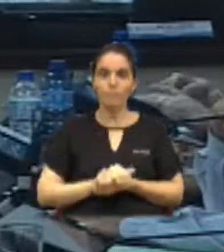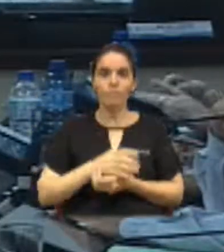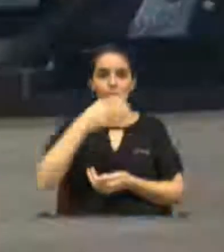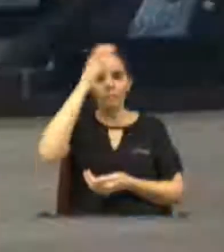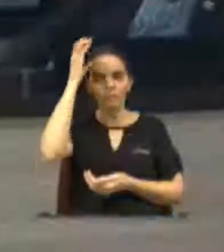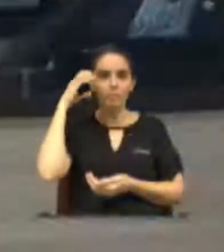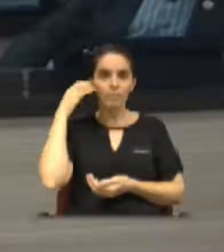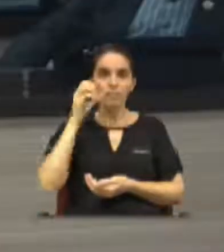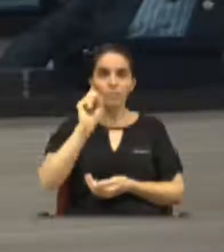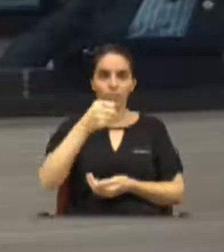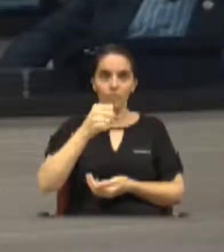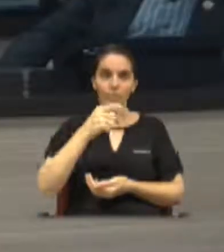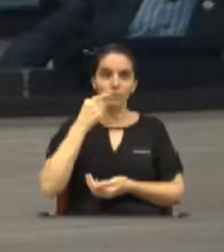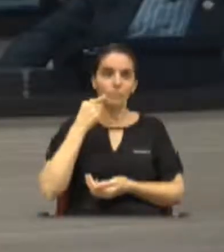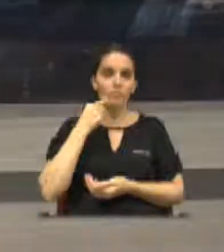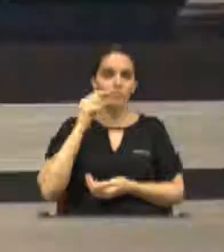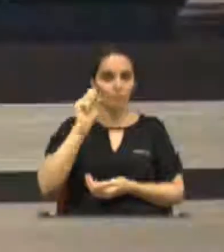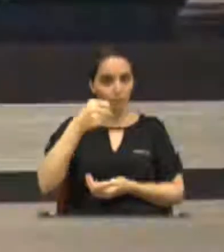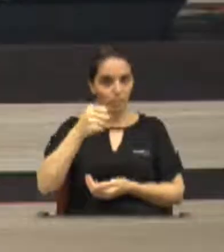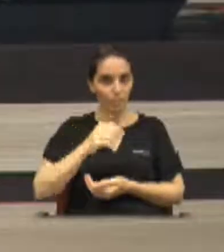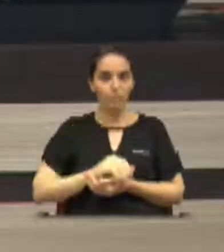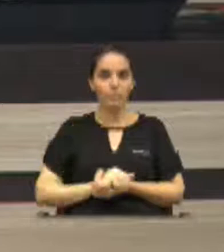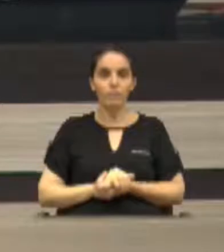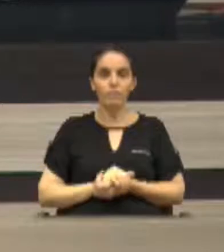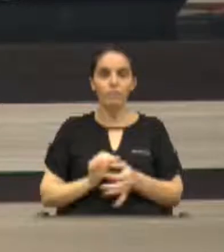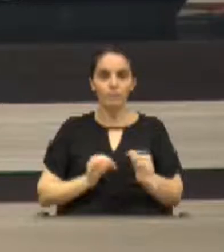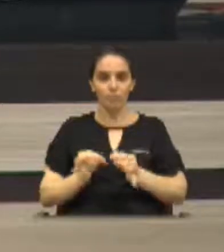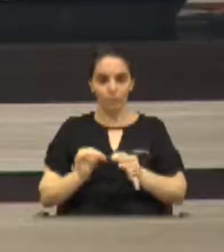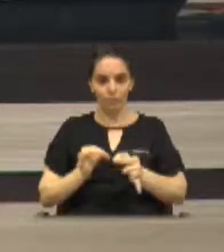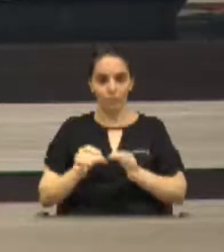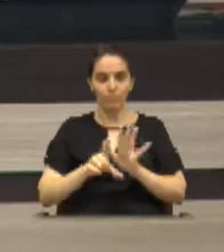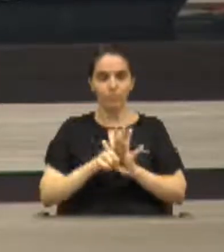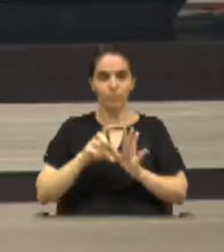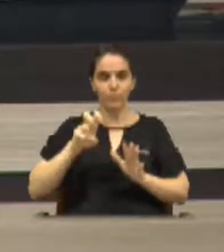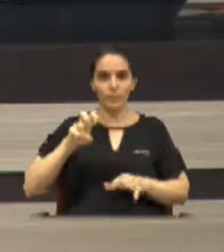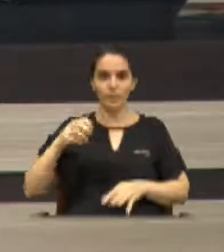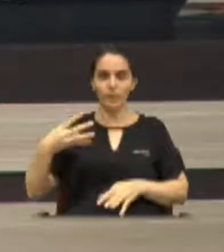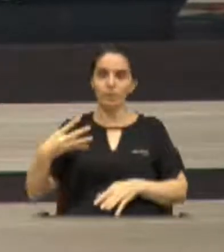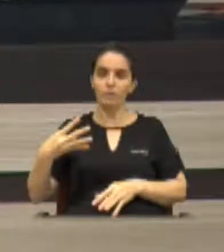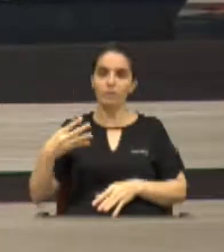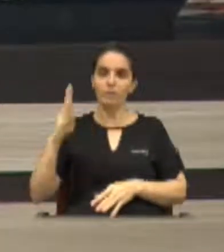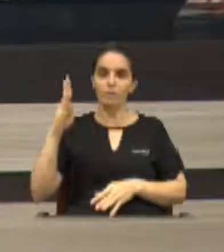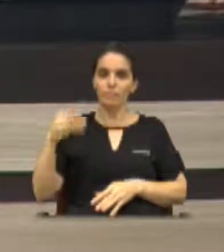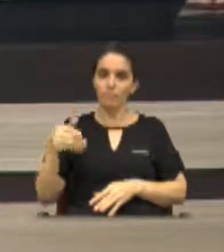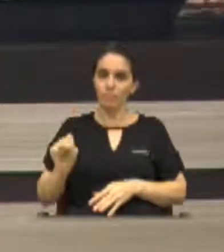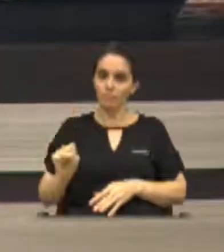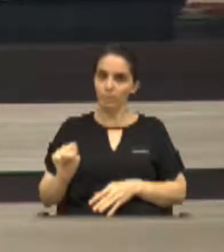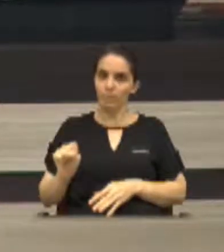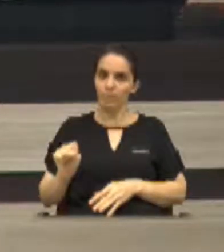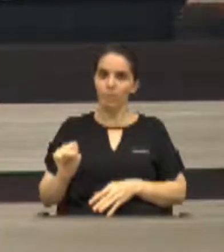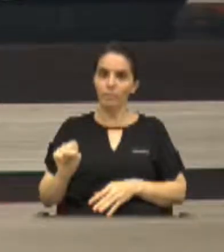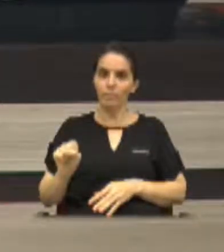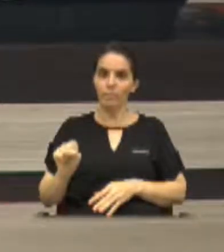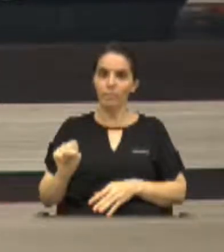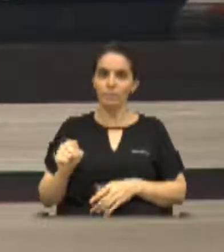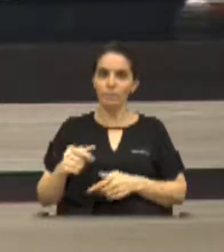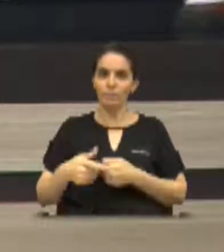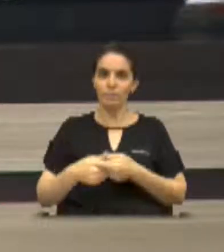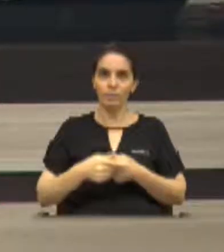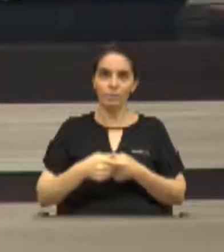Carolina. Sim, presidente. Cleiton Silva. Sim, presidente. Projeto de lei 54/2018, ele está